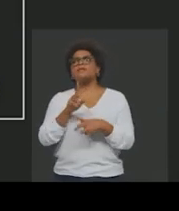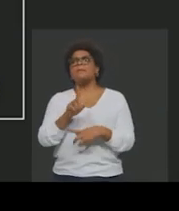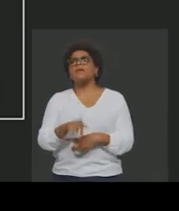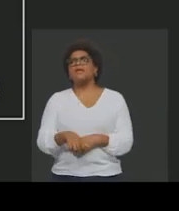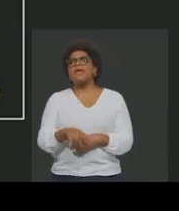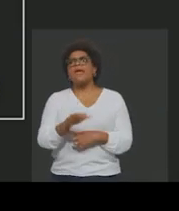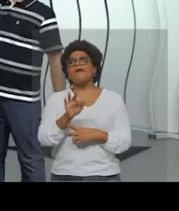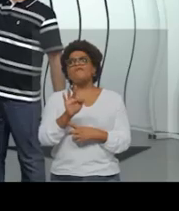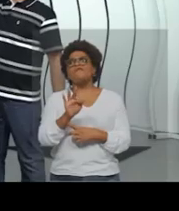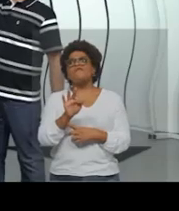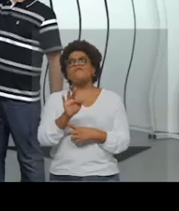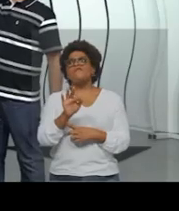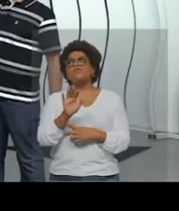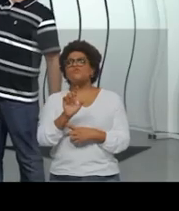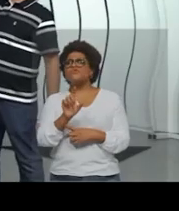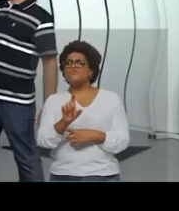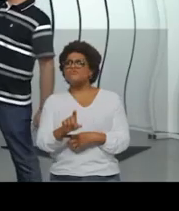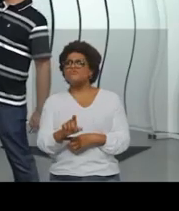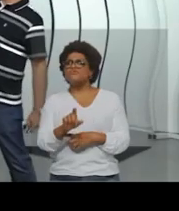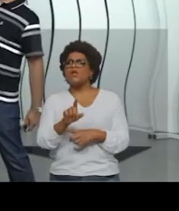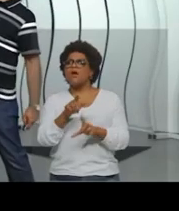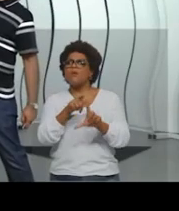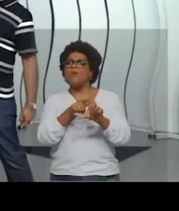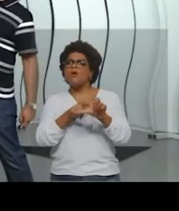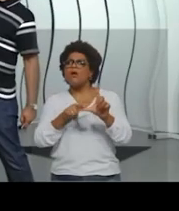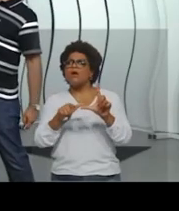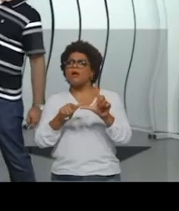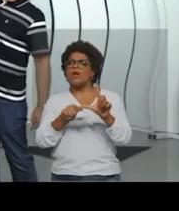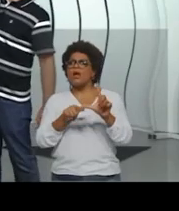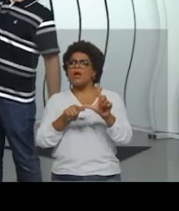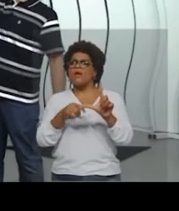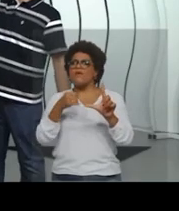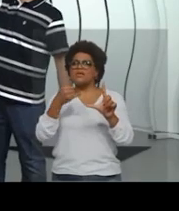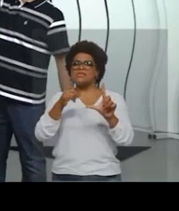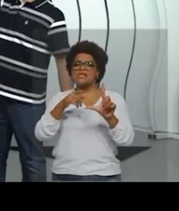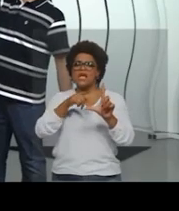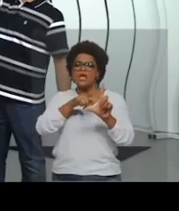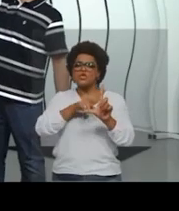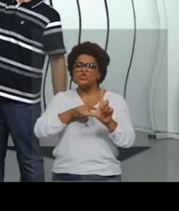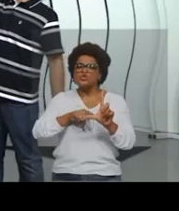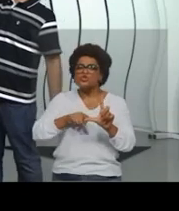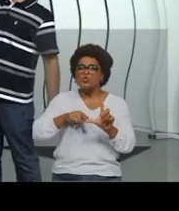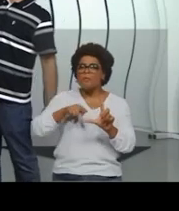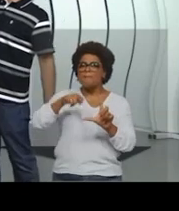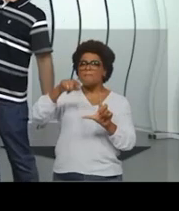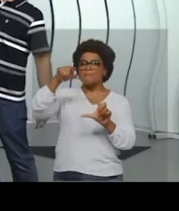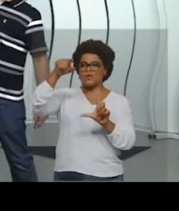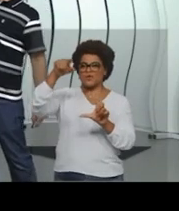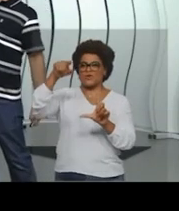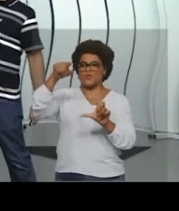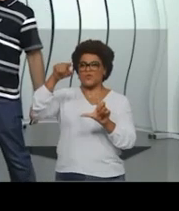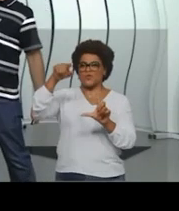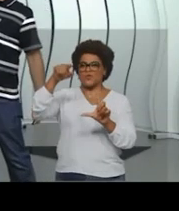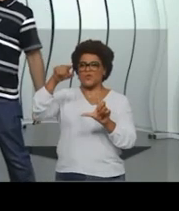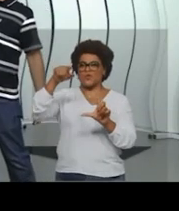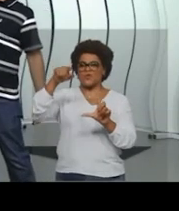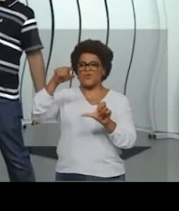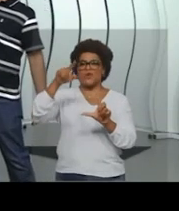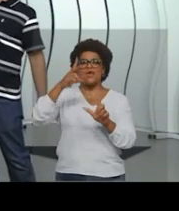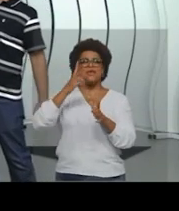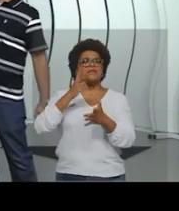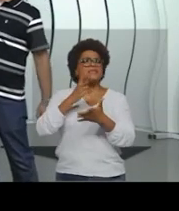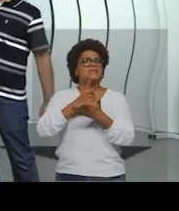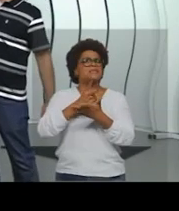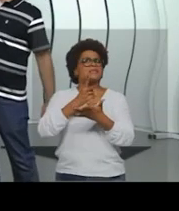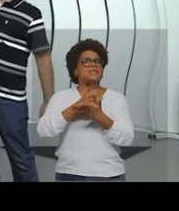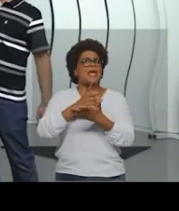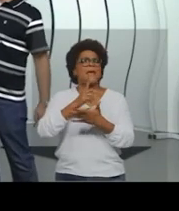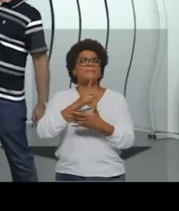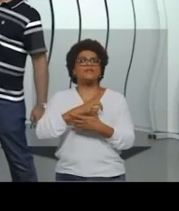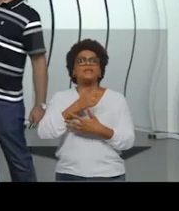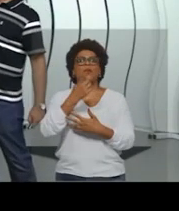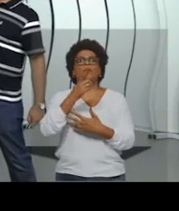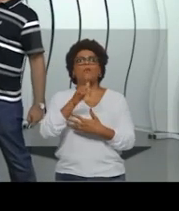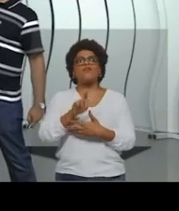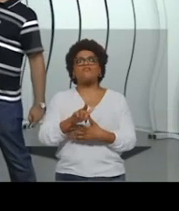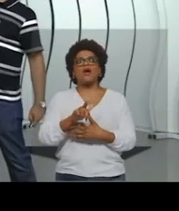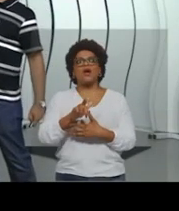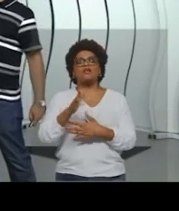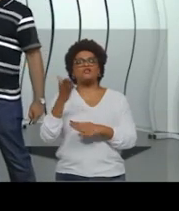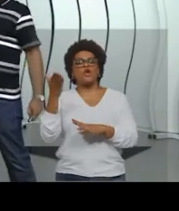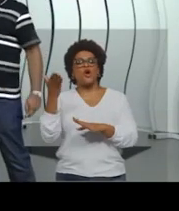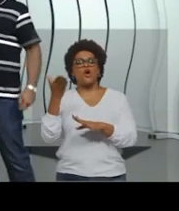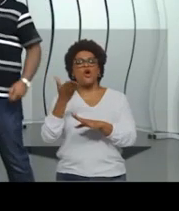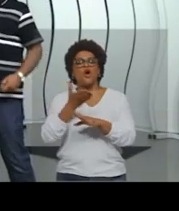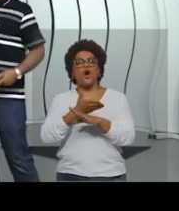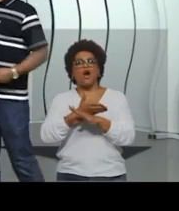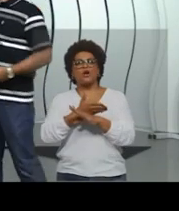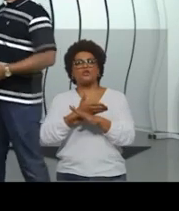você pegar um x aqui no y e subir uma reta vertical, essa reta vertical vai cortar o gráfico uma vez. Cada